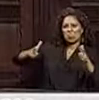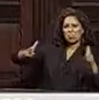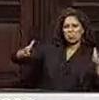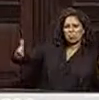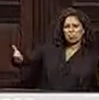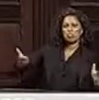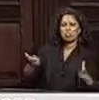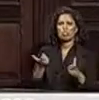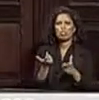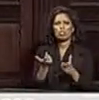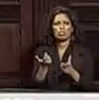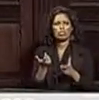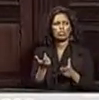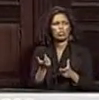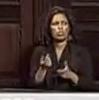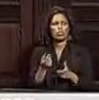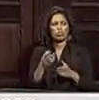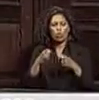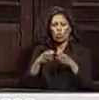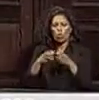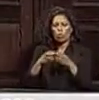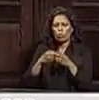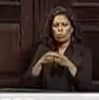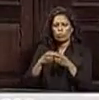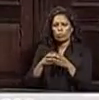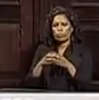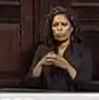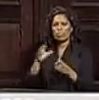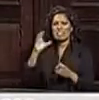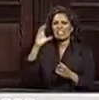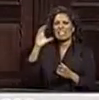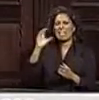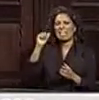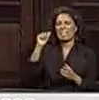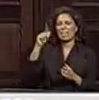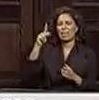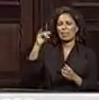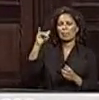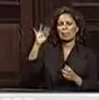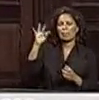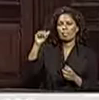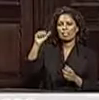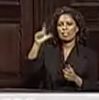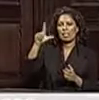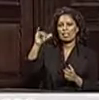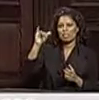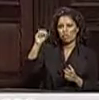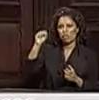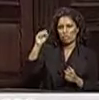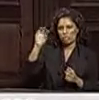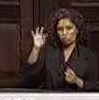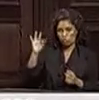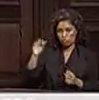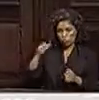maiores grupos capitalistas do mundo. E aí não dá para aceitar, não dá para ser cúmplice desse tipo de ação.